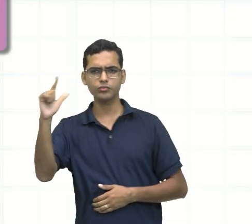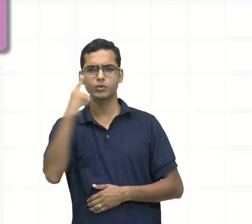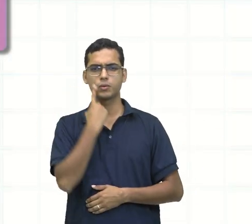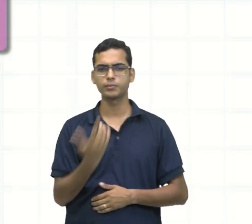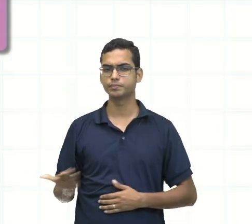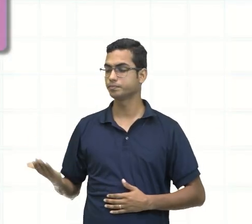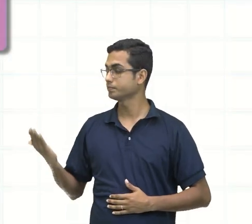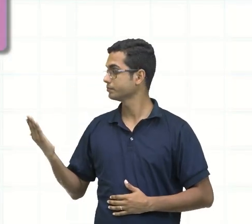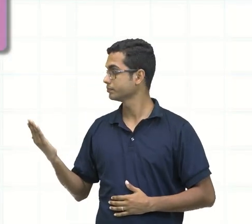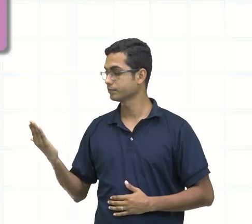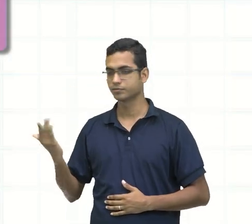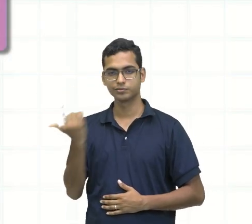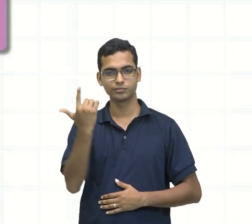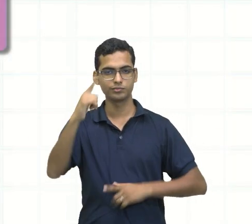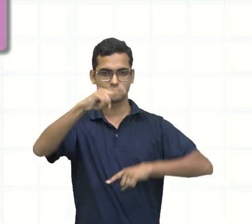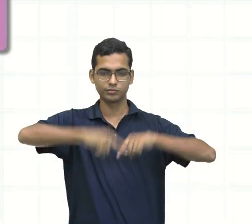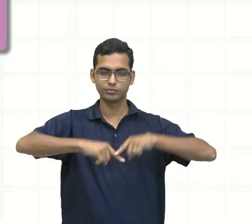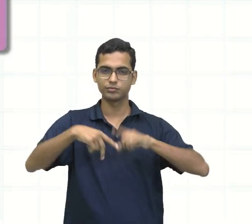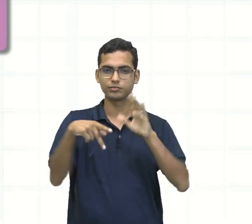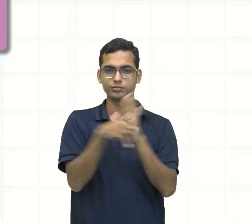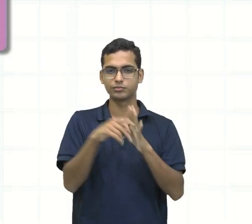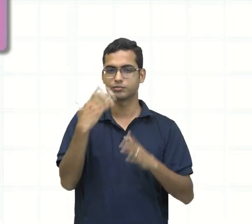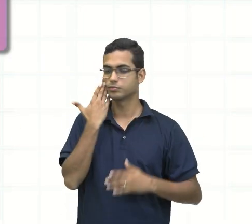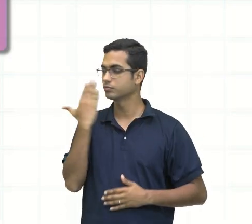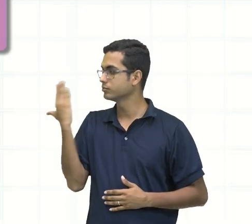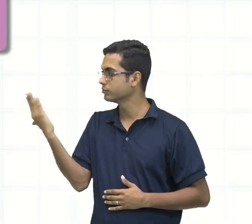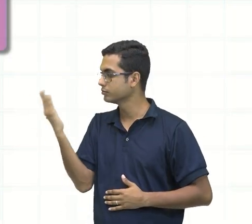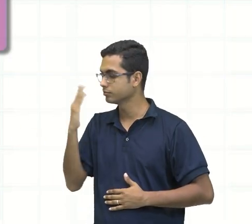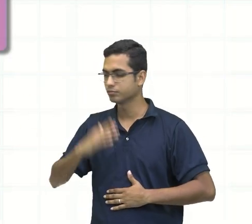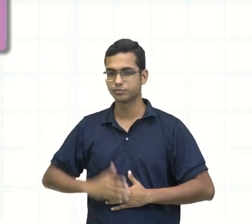o outro objeto é esse aqui, olha.